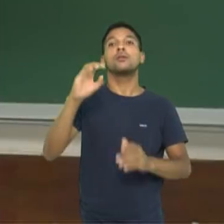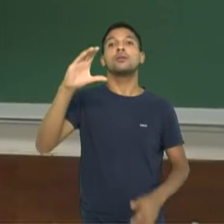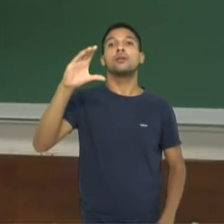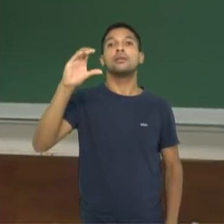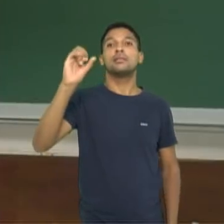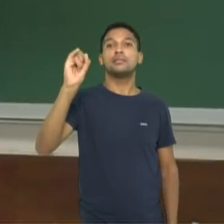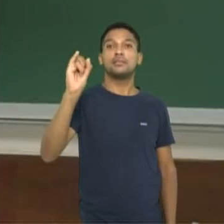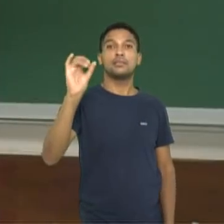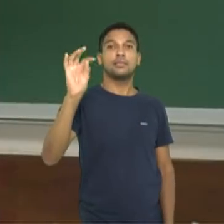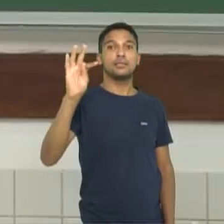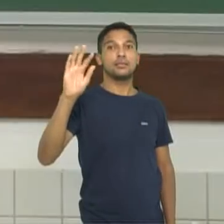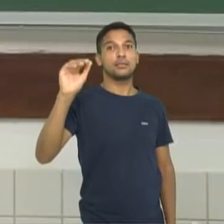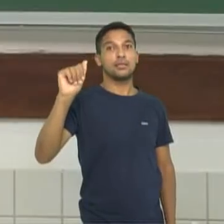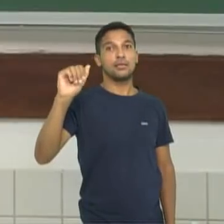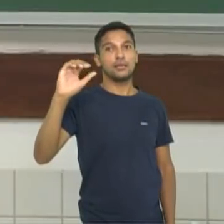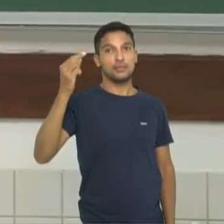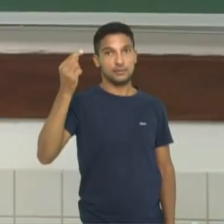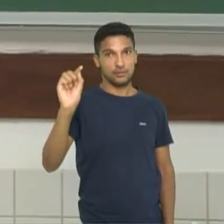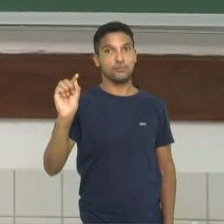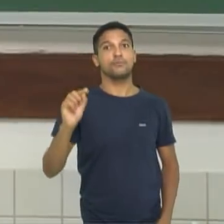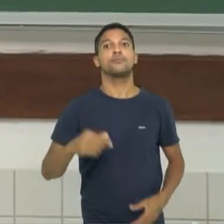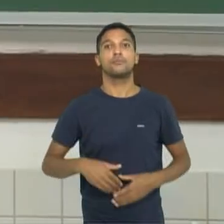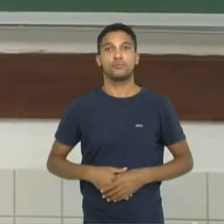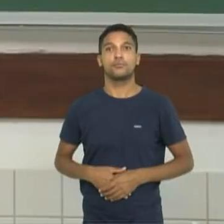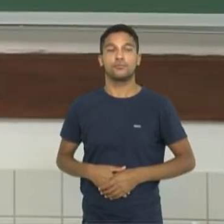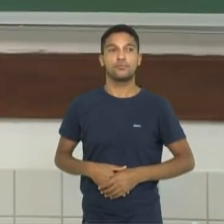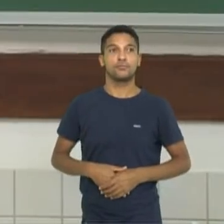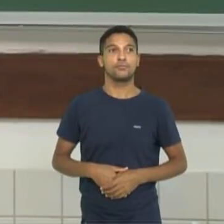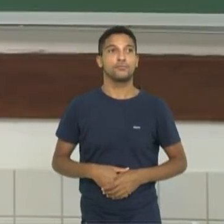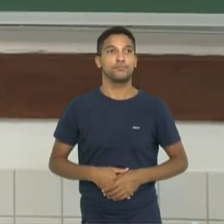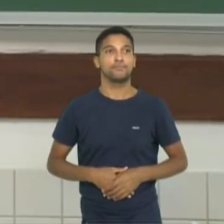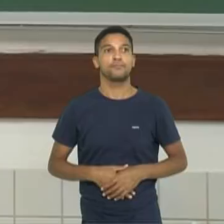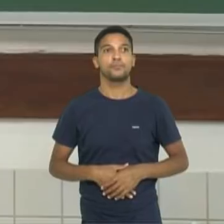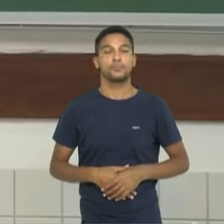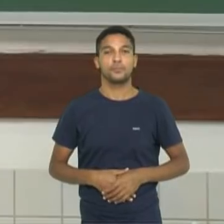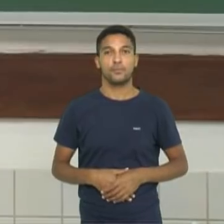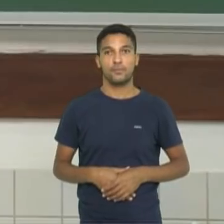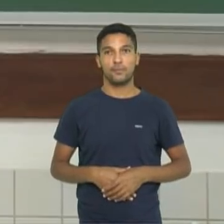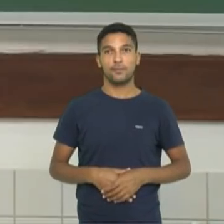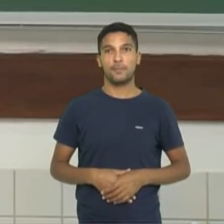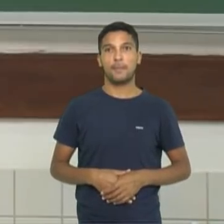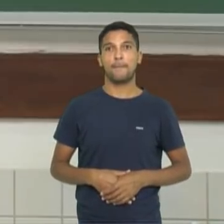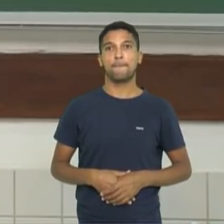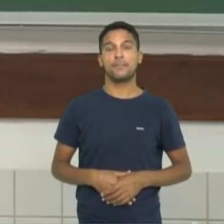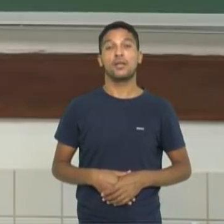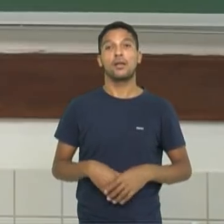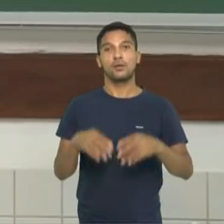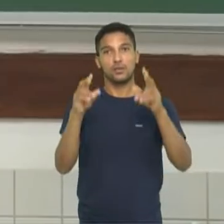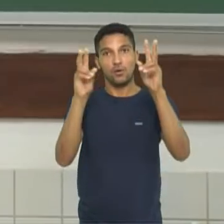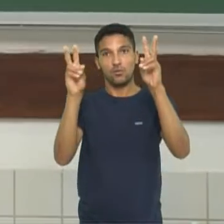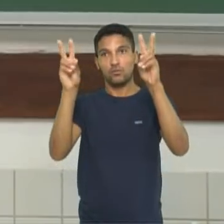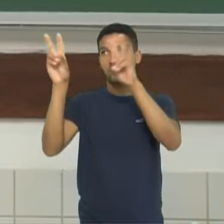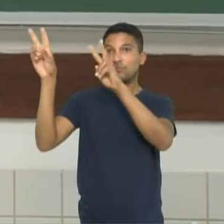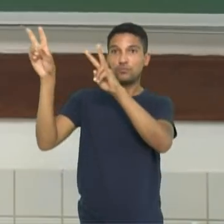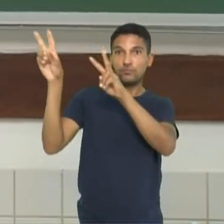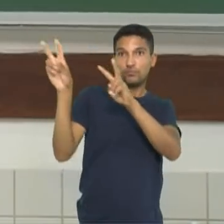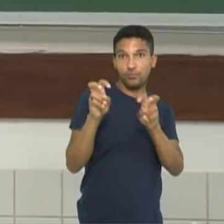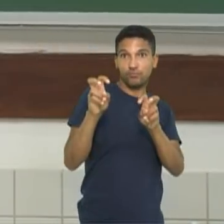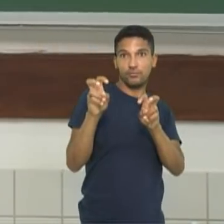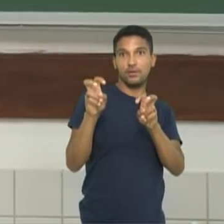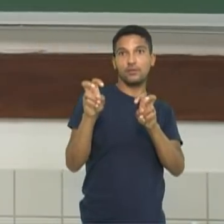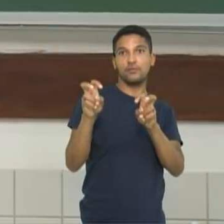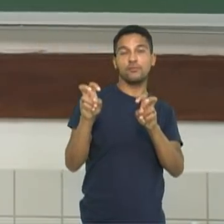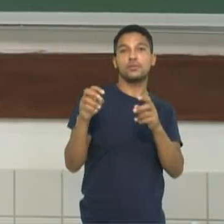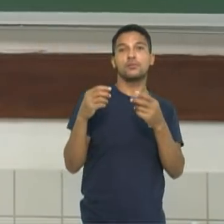Se vocês estiverem anotando no caderno, no bloco de anotações, vocês não precisam copiar todo o fragmento que ilustra a citação. Podem, então,